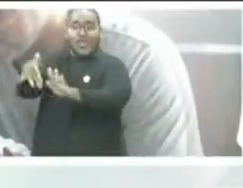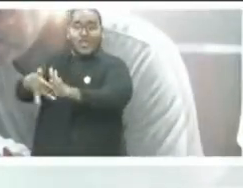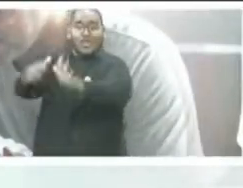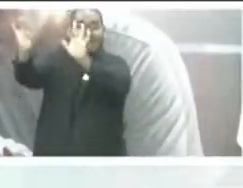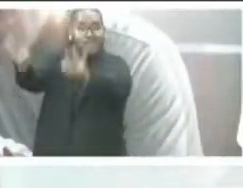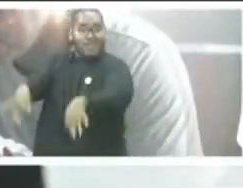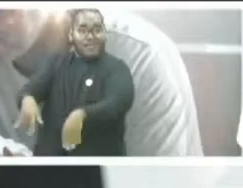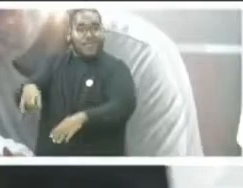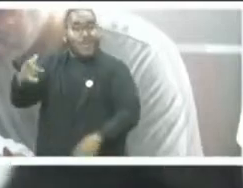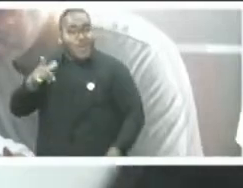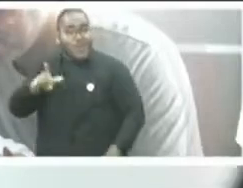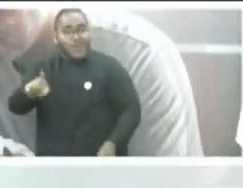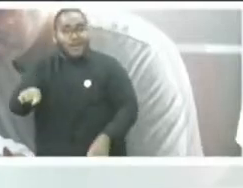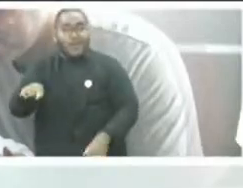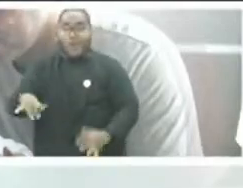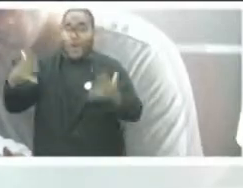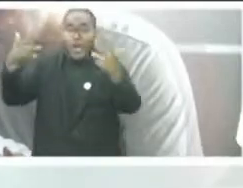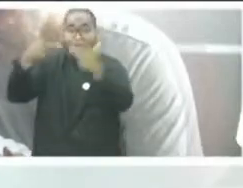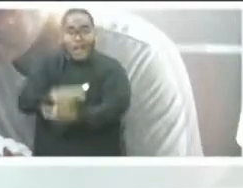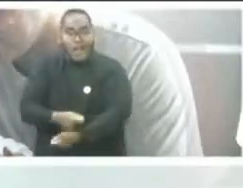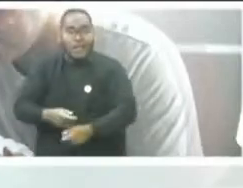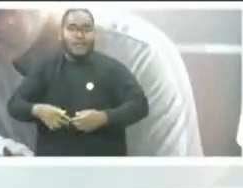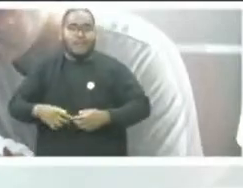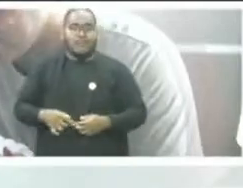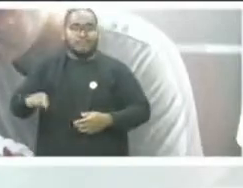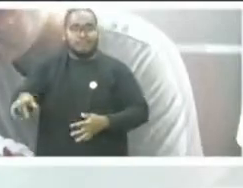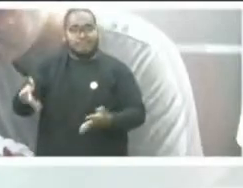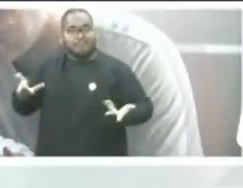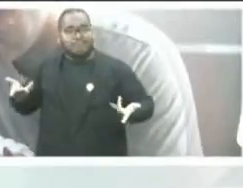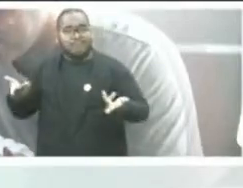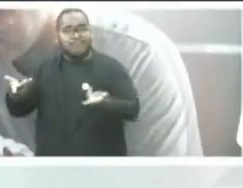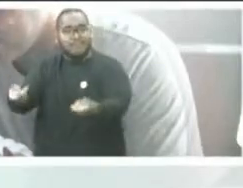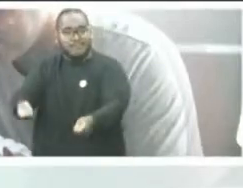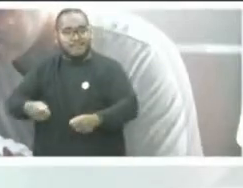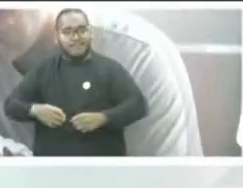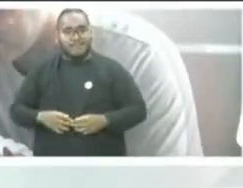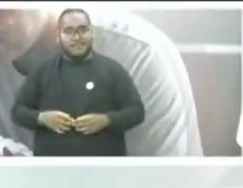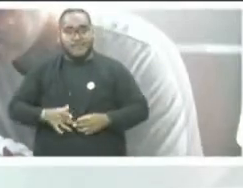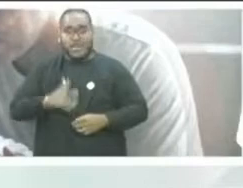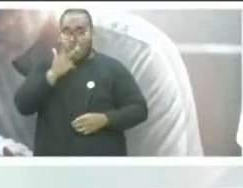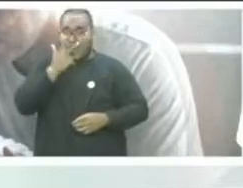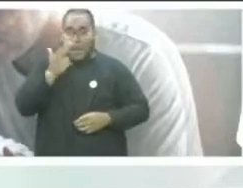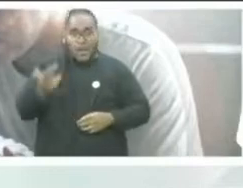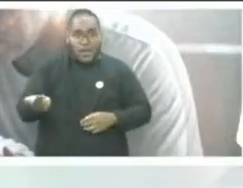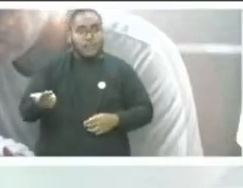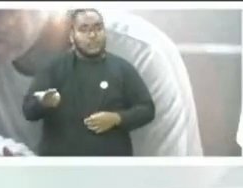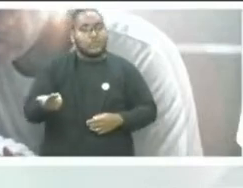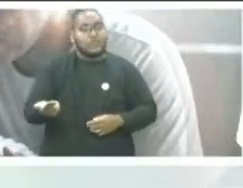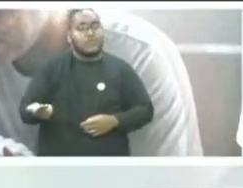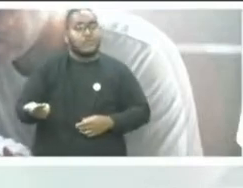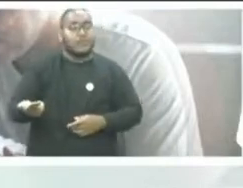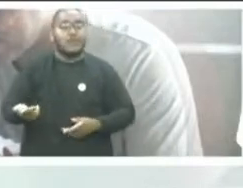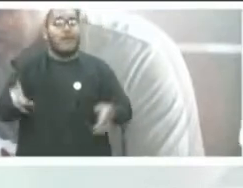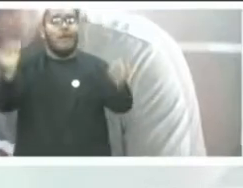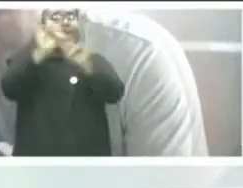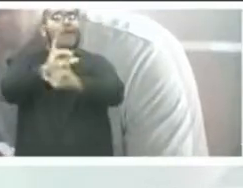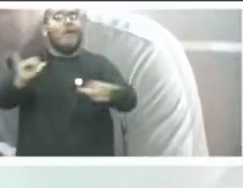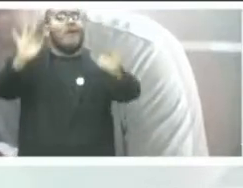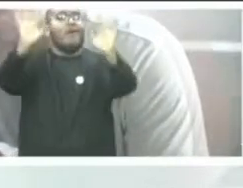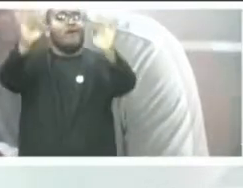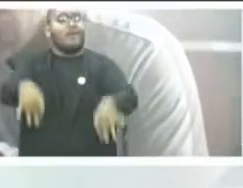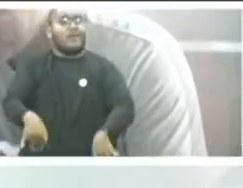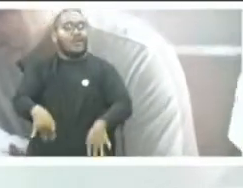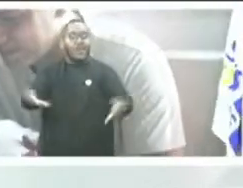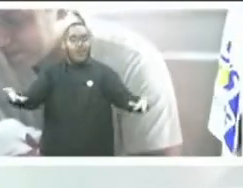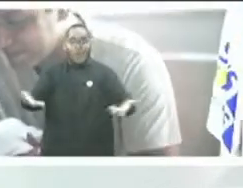tudo para ser linda, ela tem tudo para ser maravilhosa. E eu acho que a mensagem final que esse evento traz